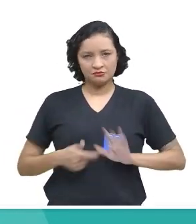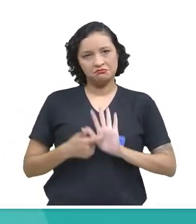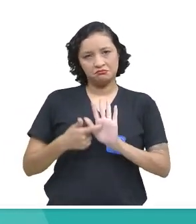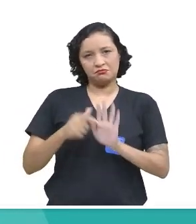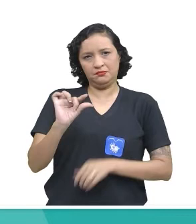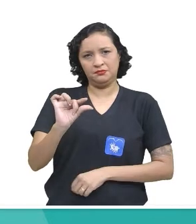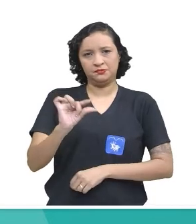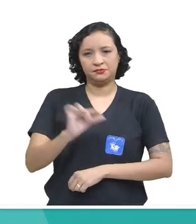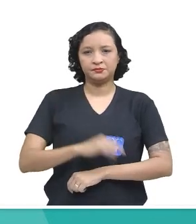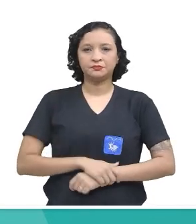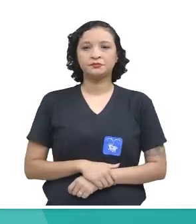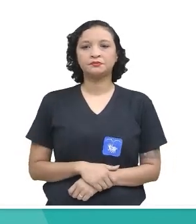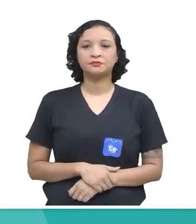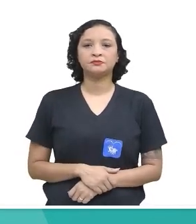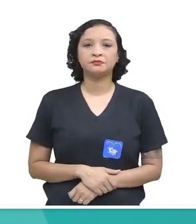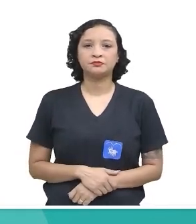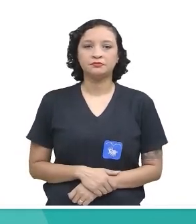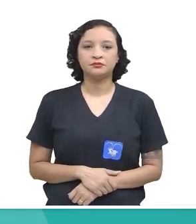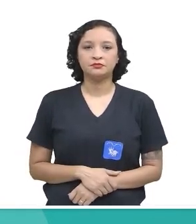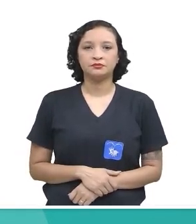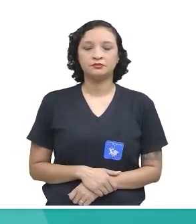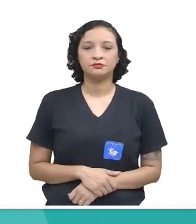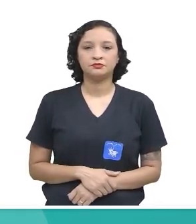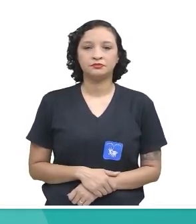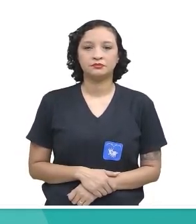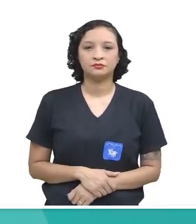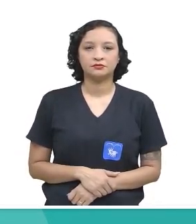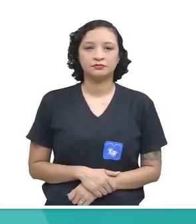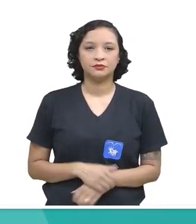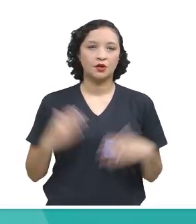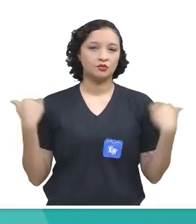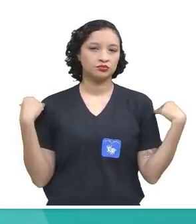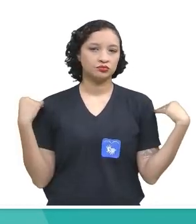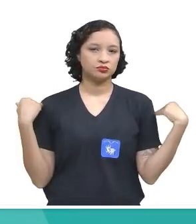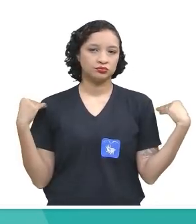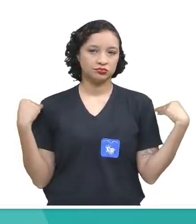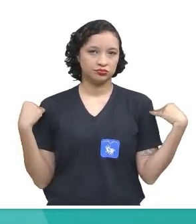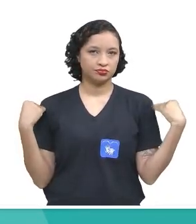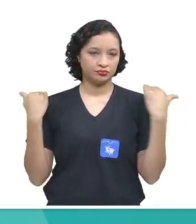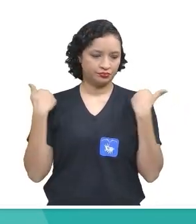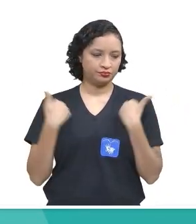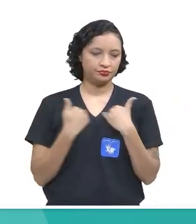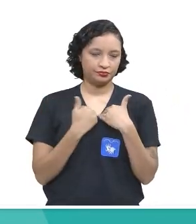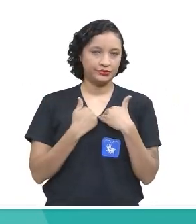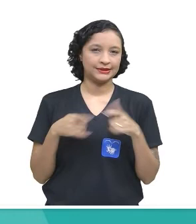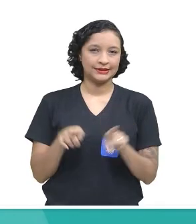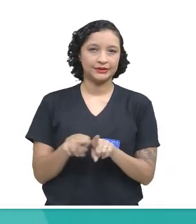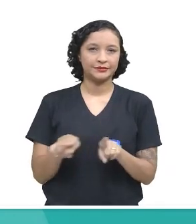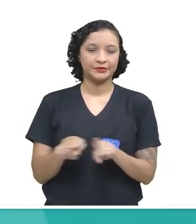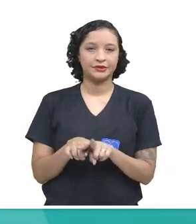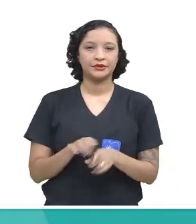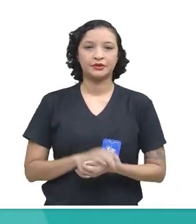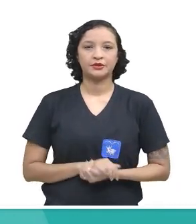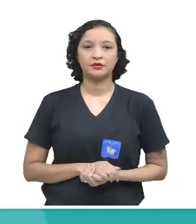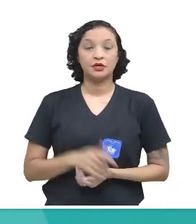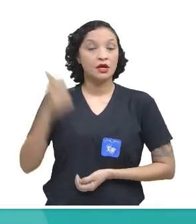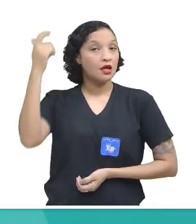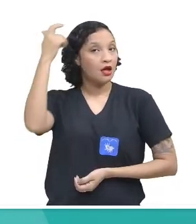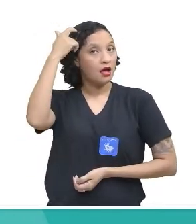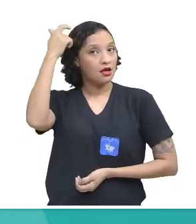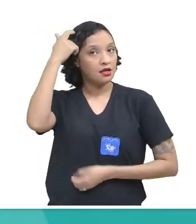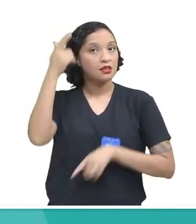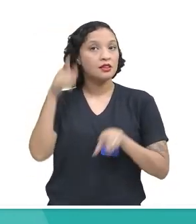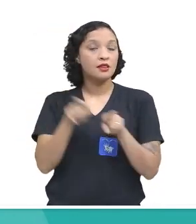vendo aqui na nossa personagem, né, que tem um babadinho aqui, e normalmente na cabeça também